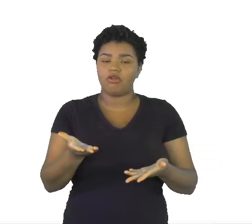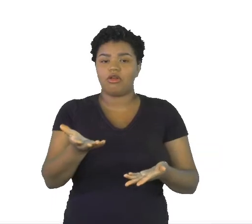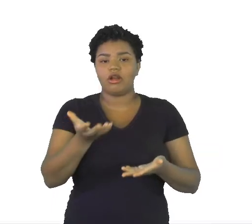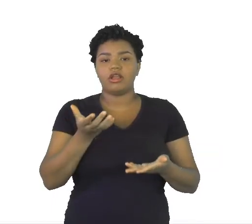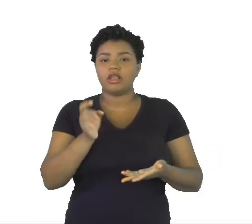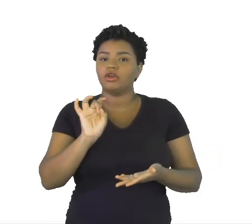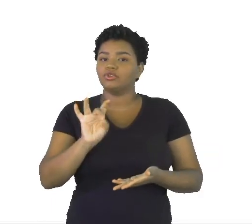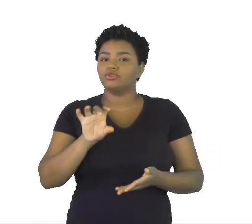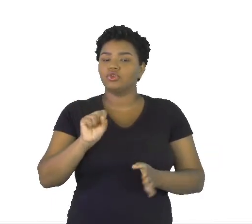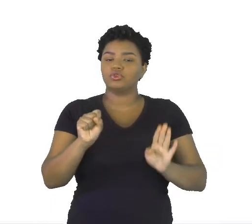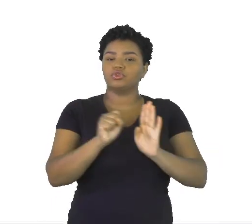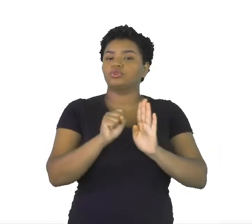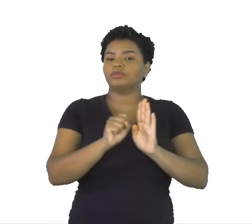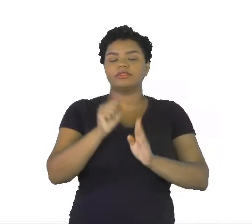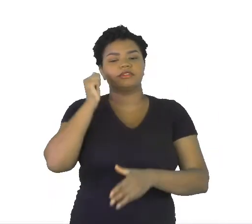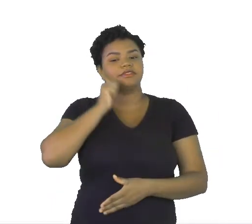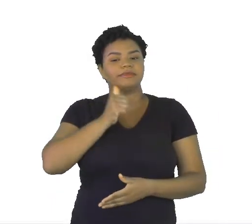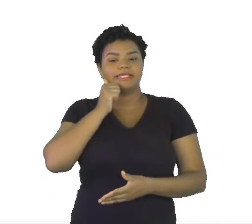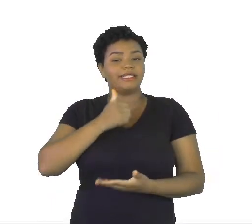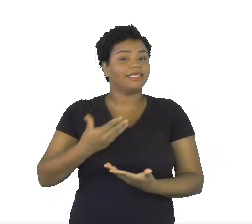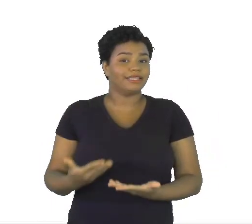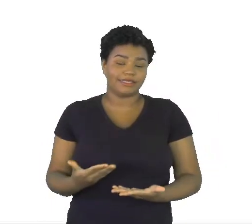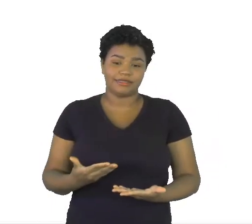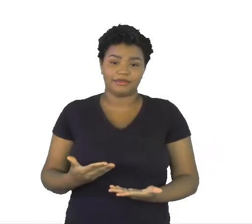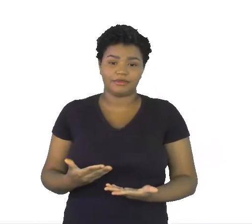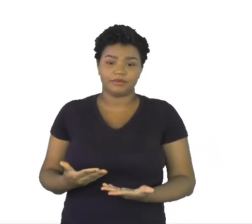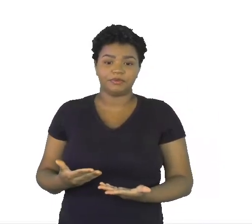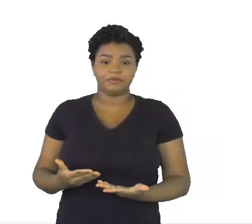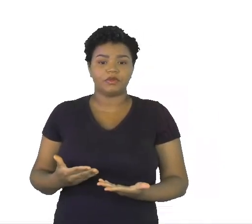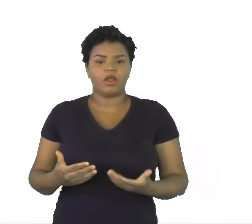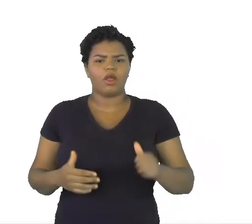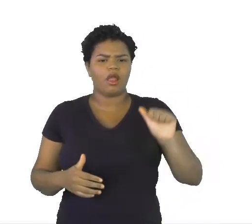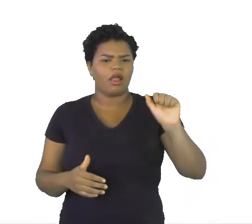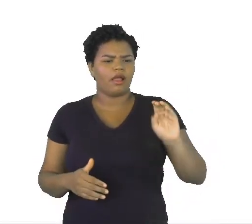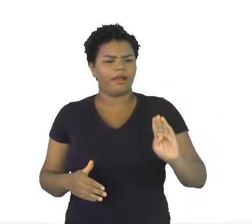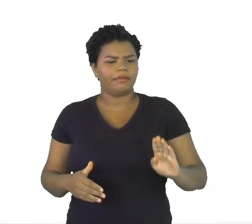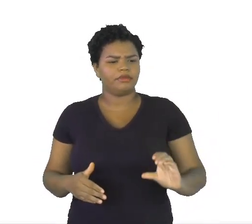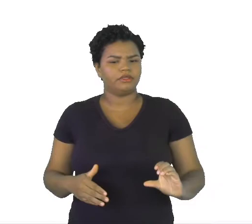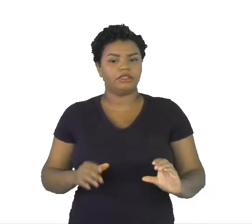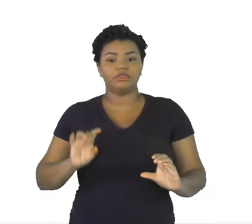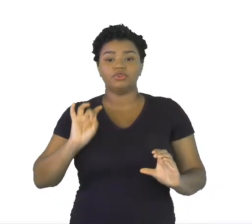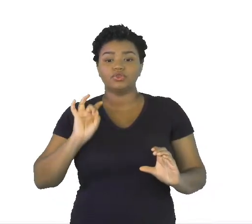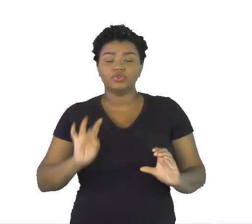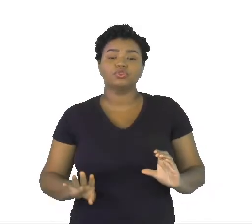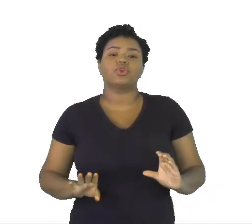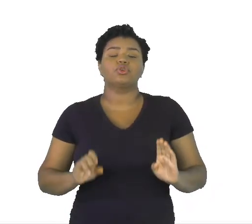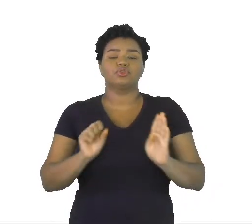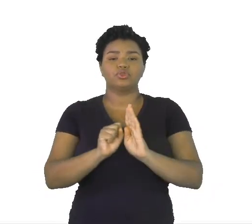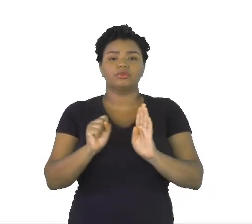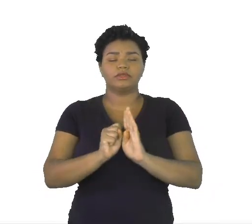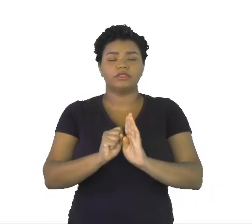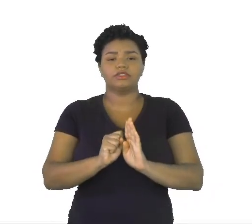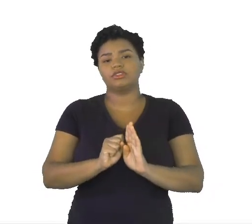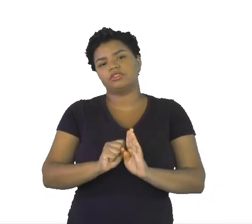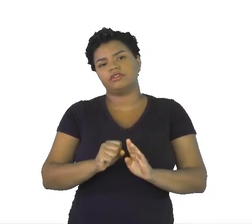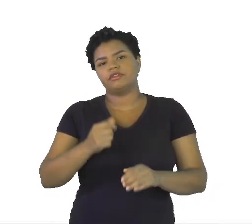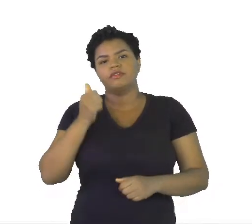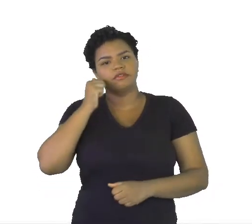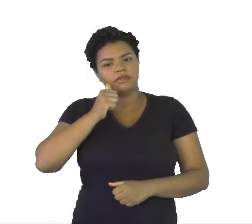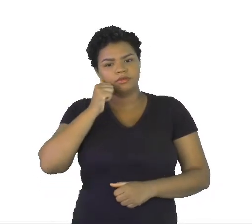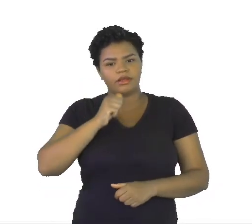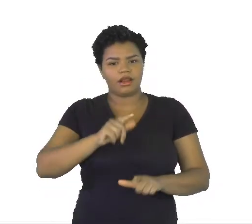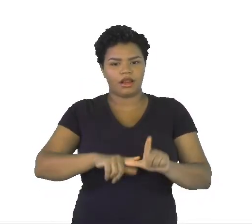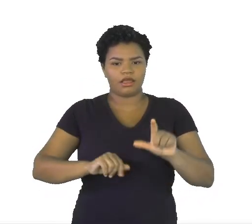os substantivos femininos. Em qual alternativa eu só tenho substantivos femininos? Letra